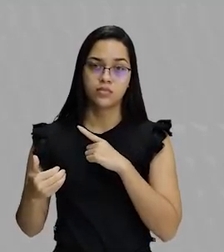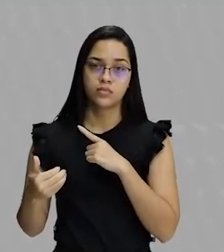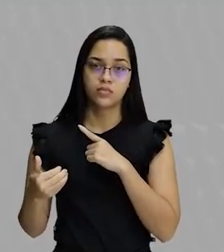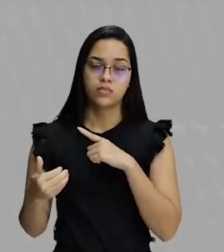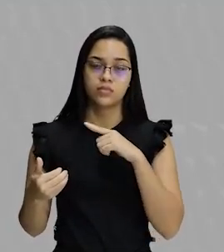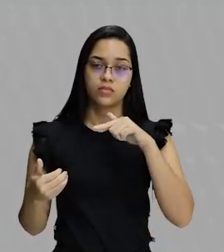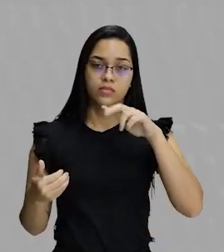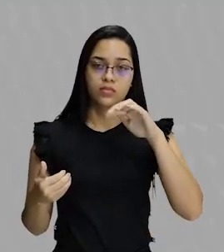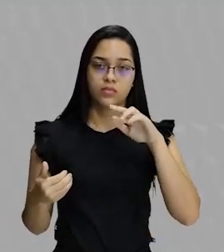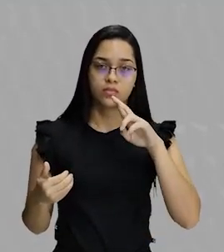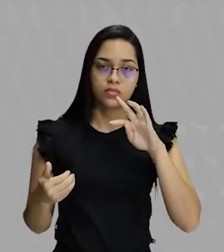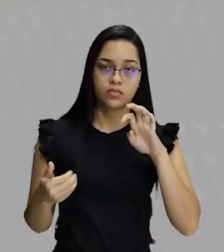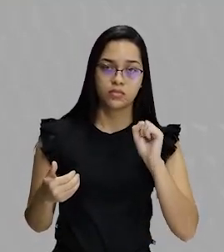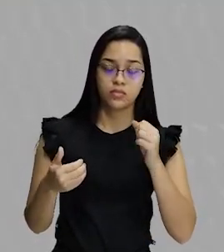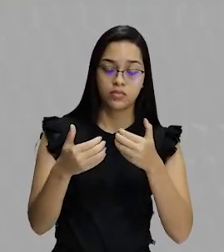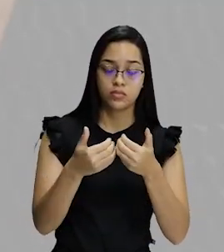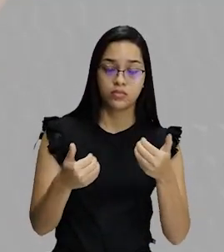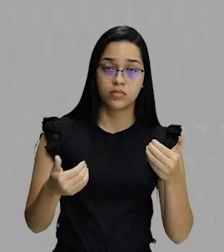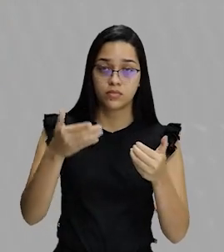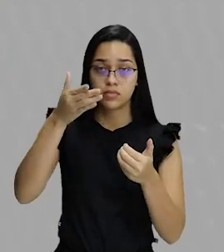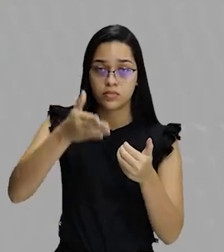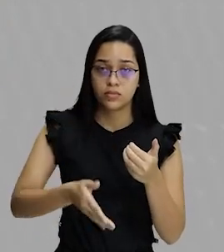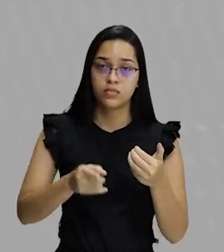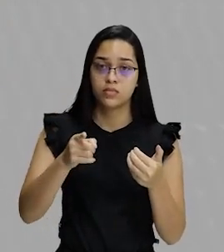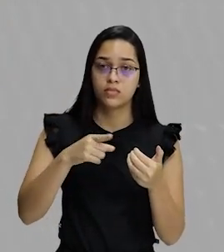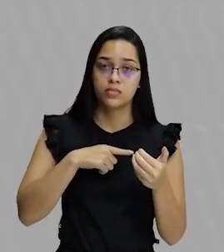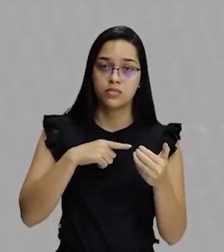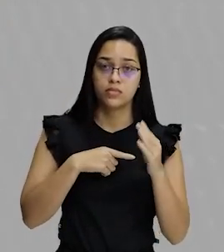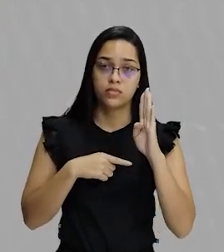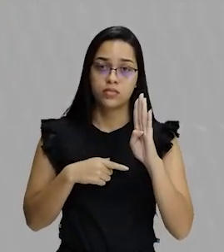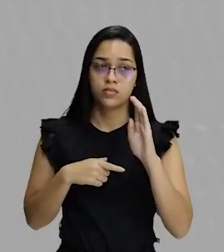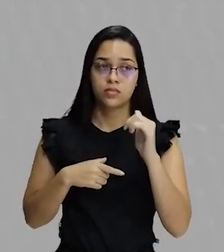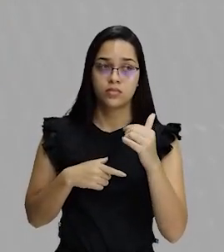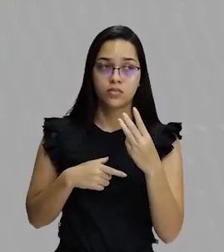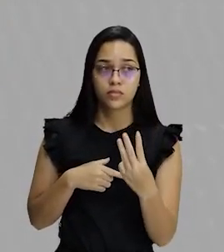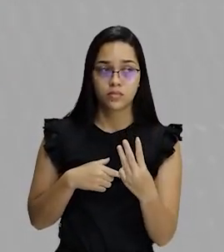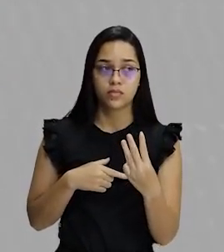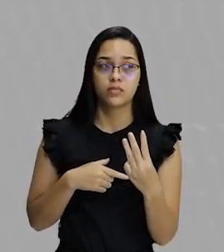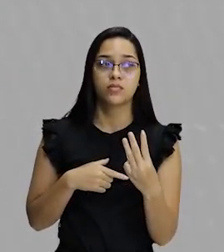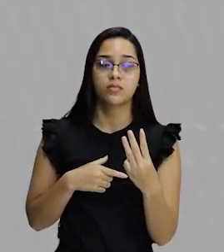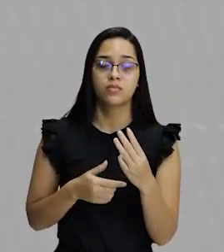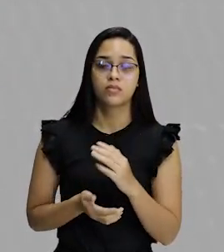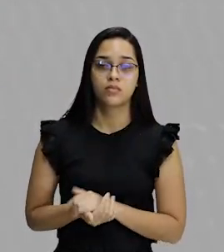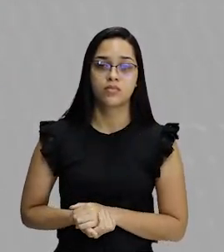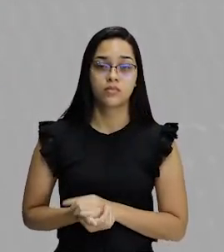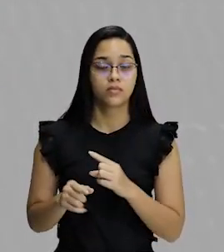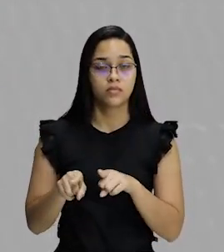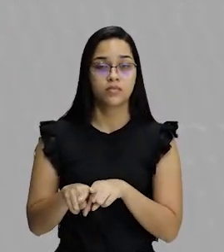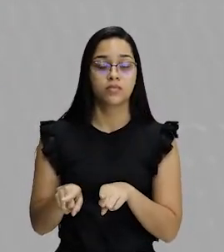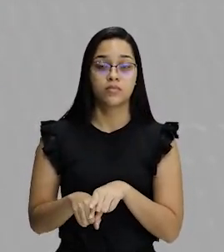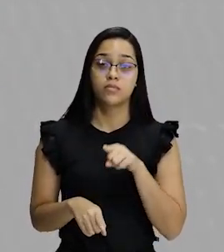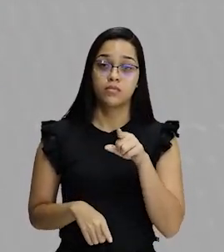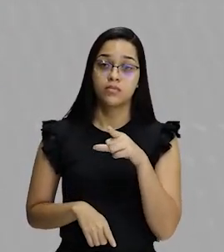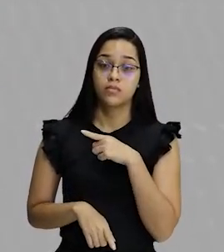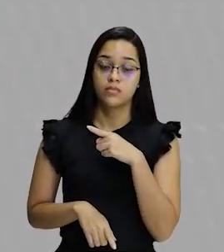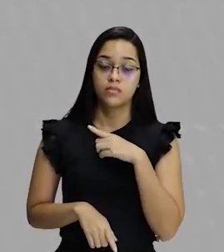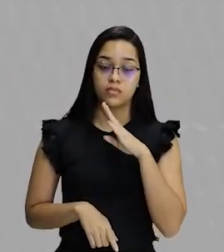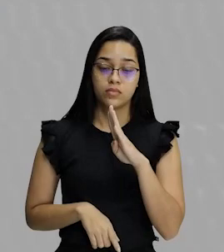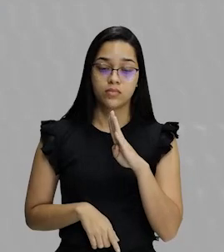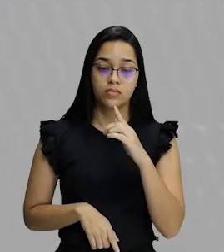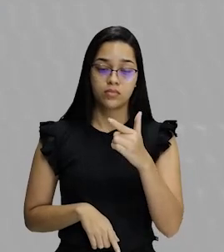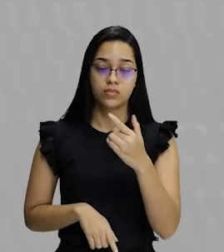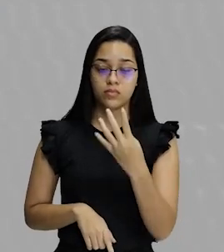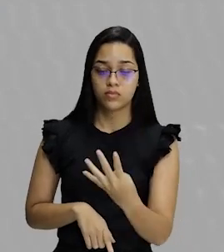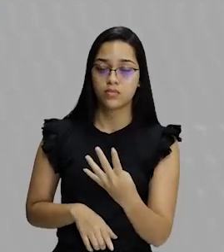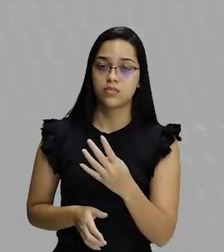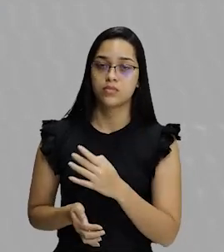esses quadrantes bem ao meio. Tá? Você tem um B13 e você tem o